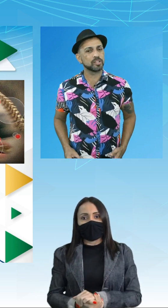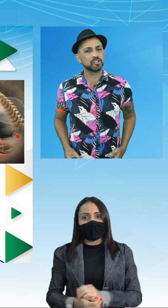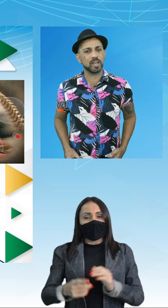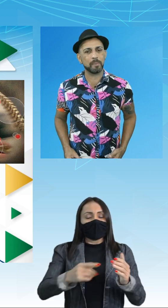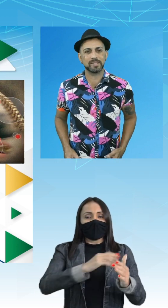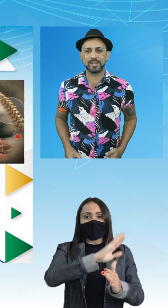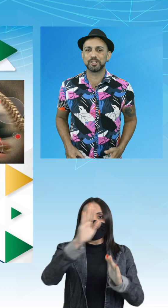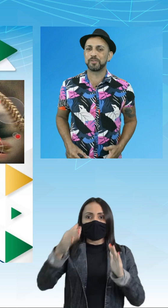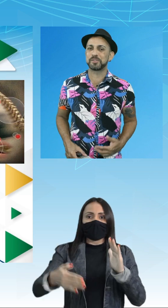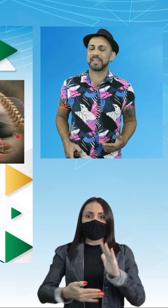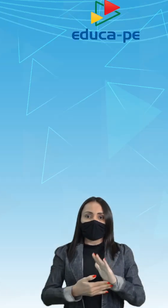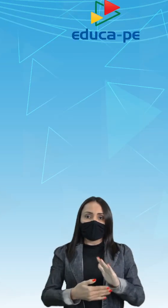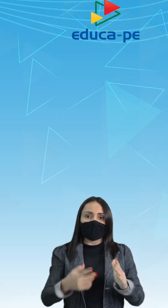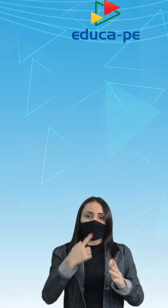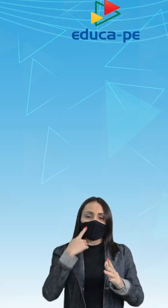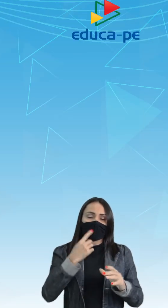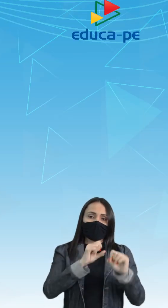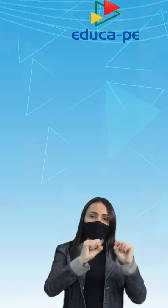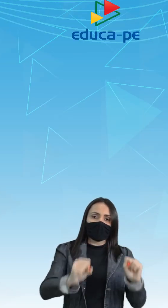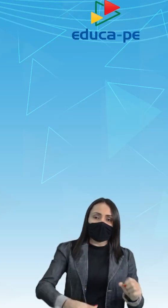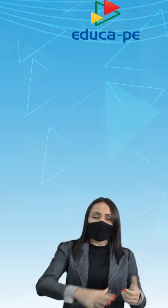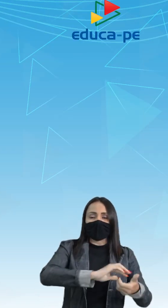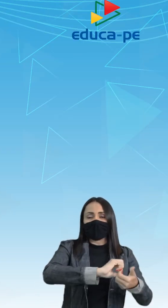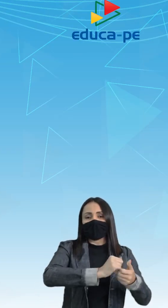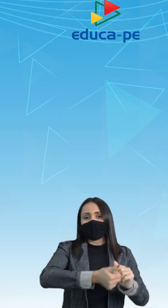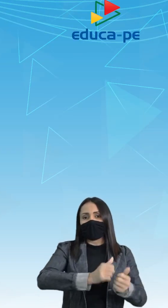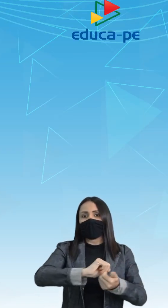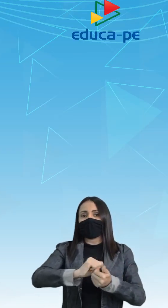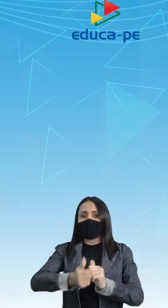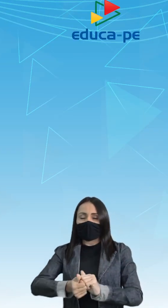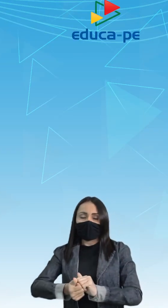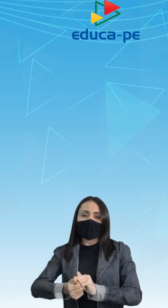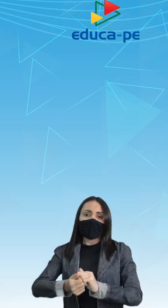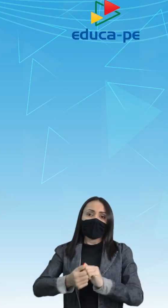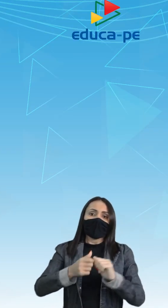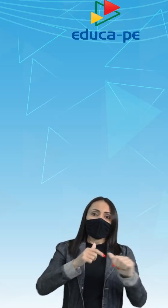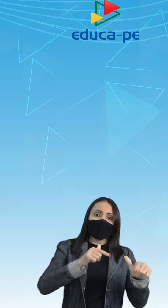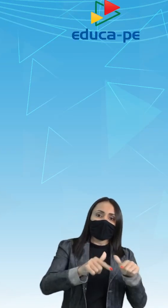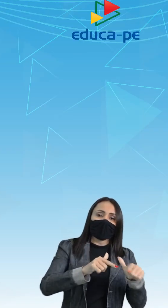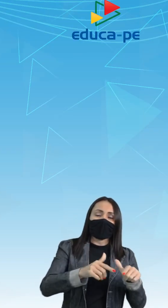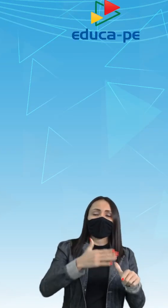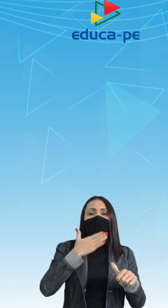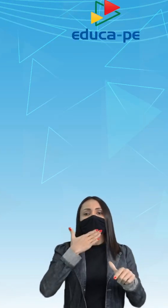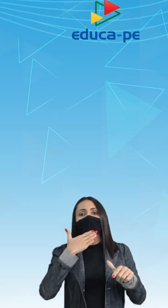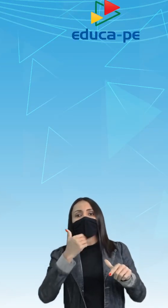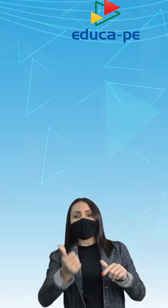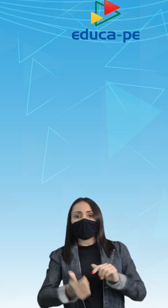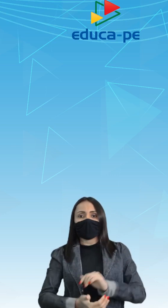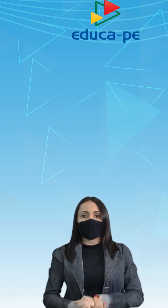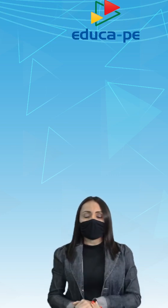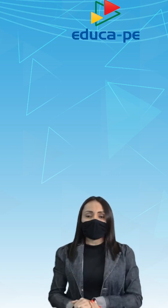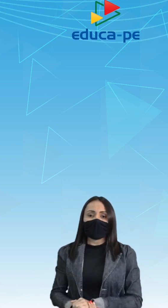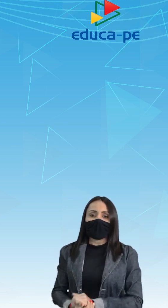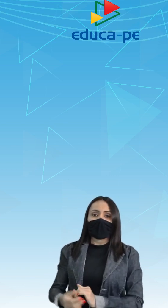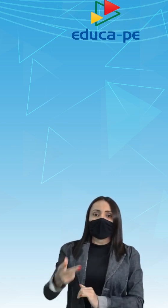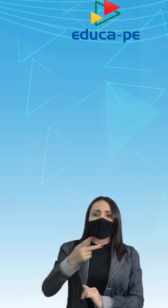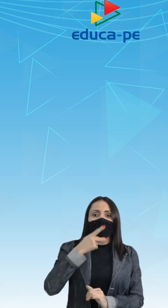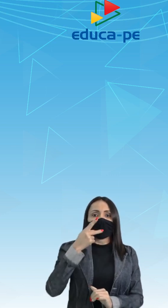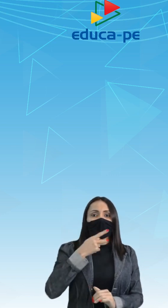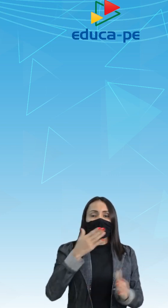os sistemas eles vão se adaptando e também trabalhando bem melhor. Bora agora falar um pouco